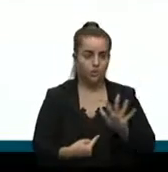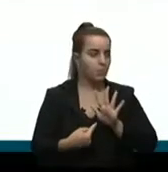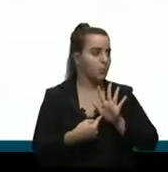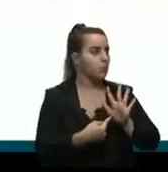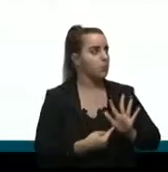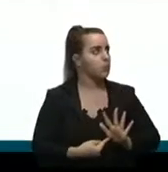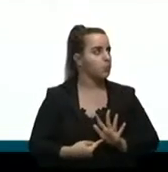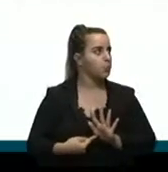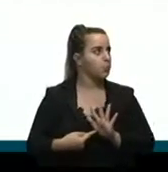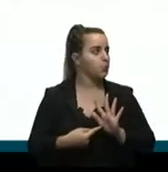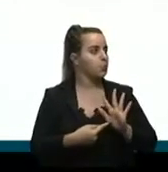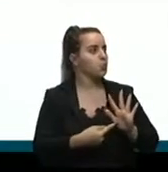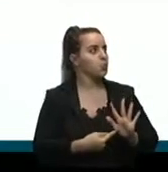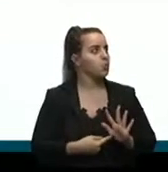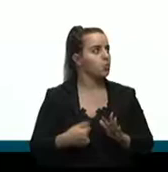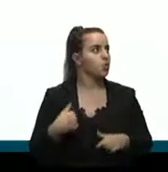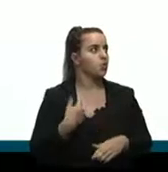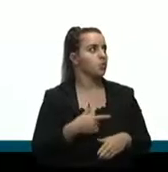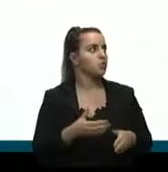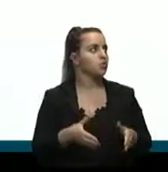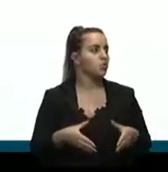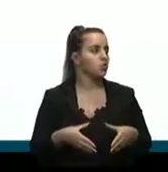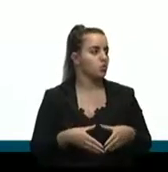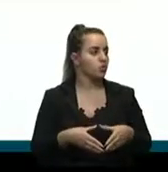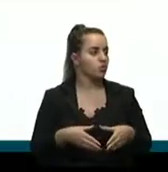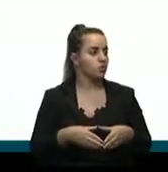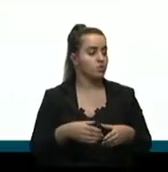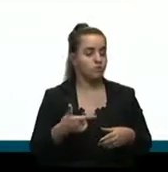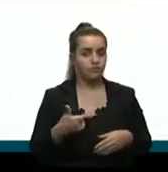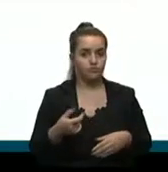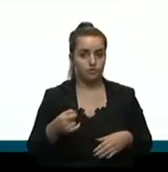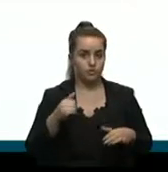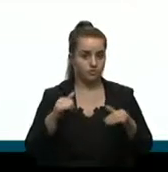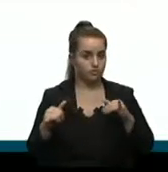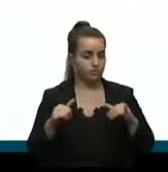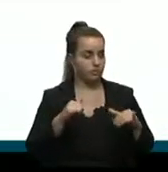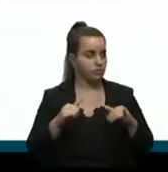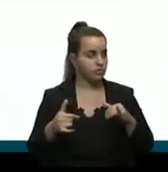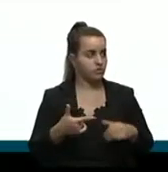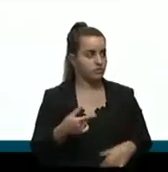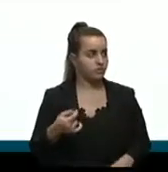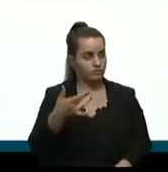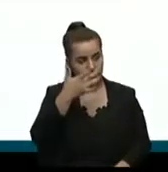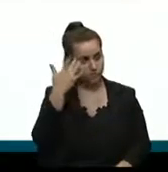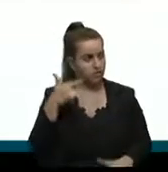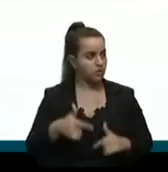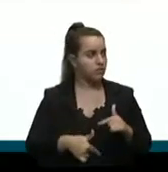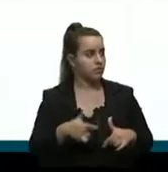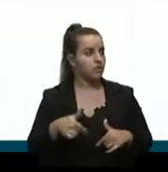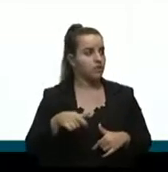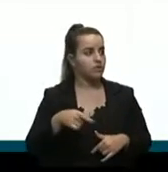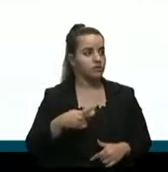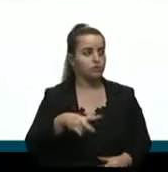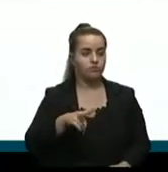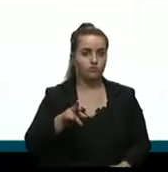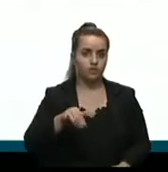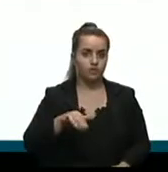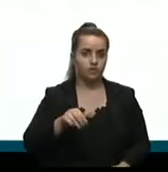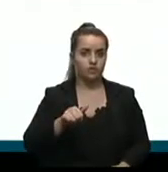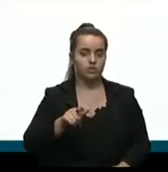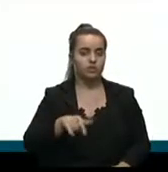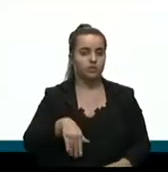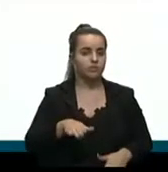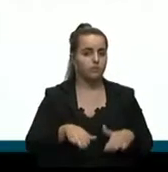nosso conjunto de 20 informações, dos 20 funcionários. A variância é